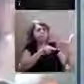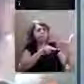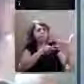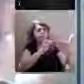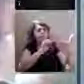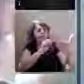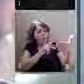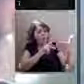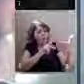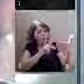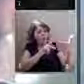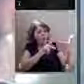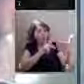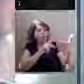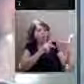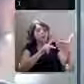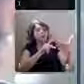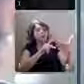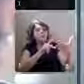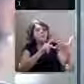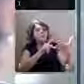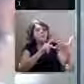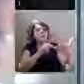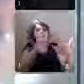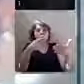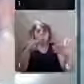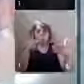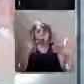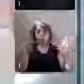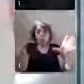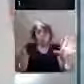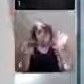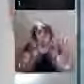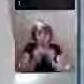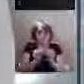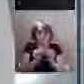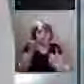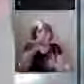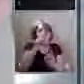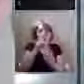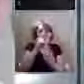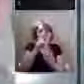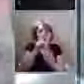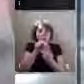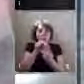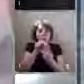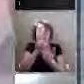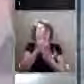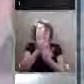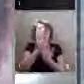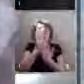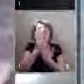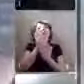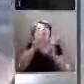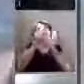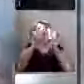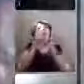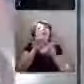Então, eu me deparo no seu resumo e vejo o seu objetivo, que é realmente propor esse